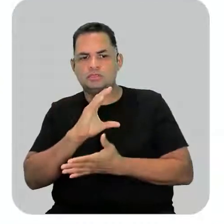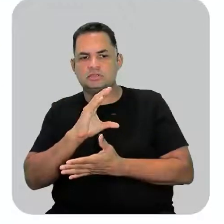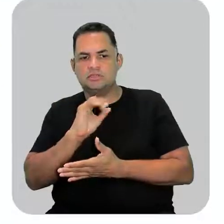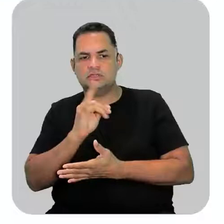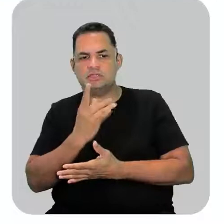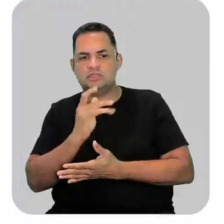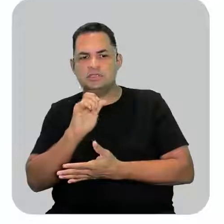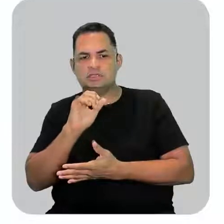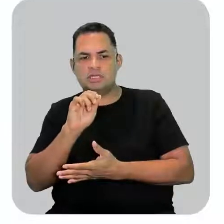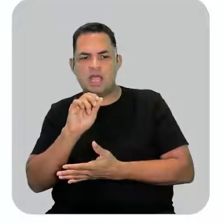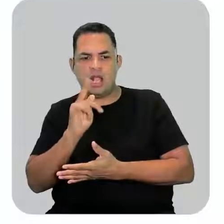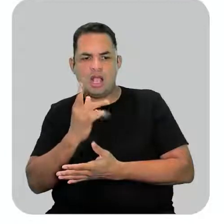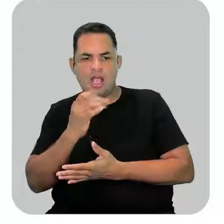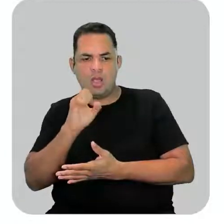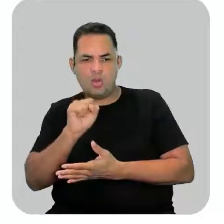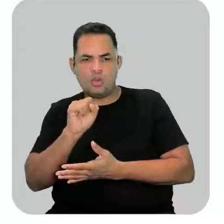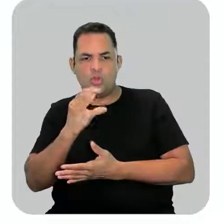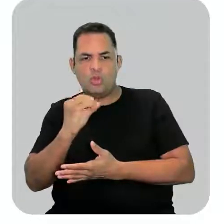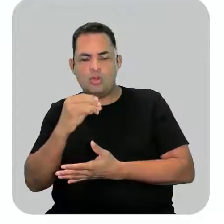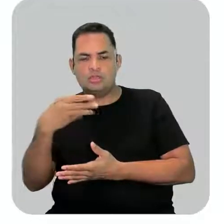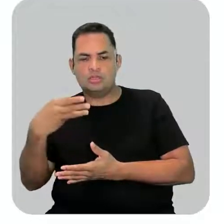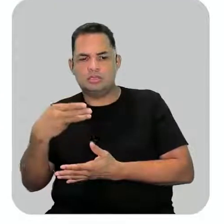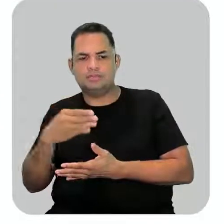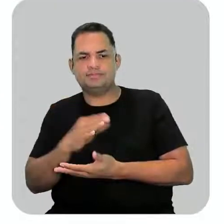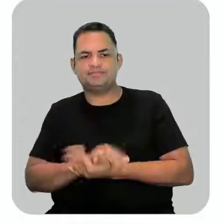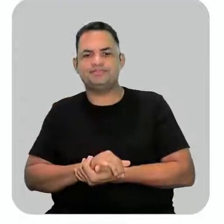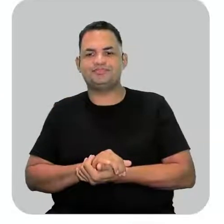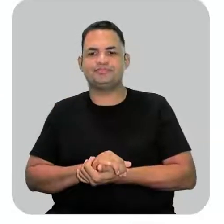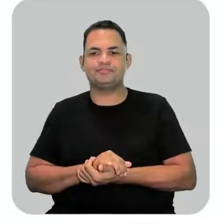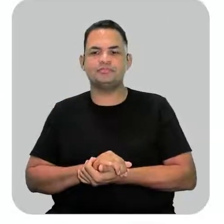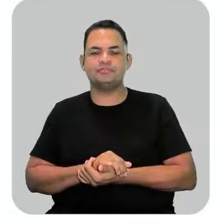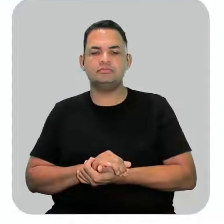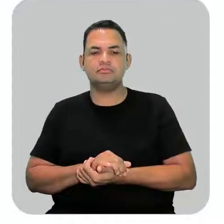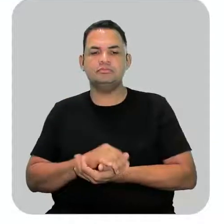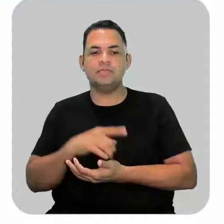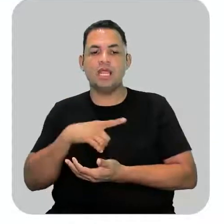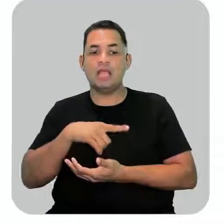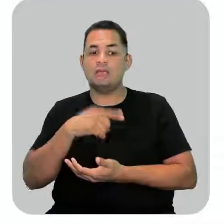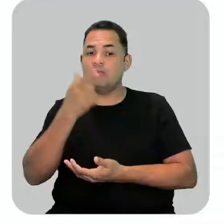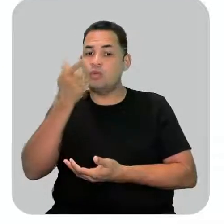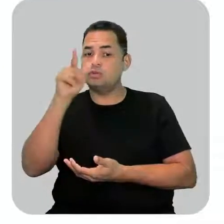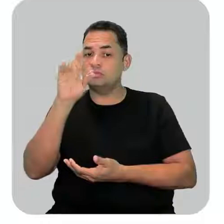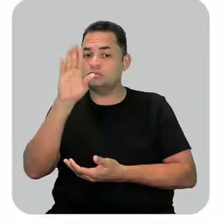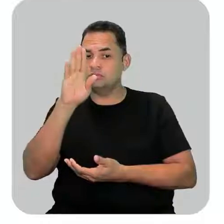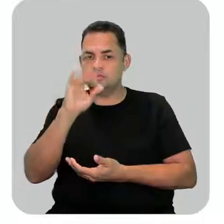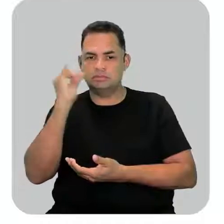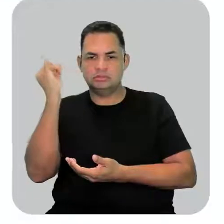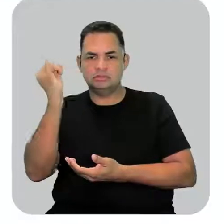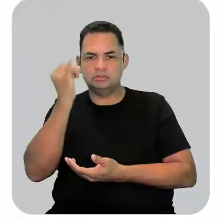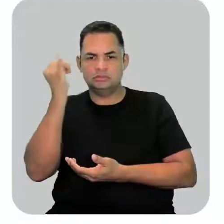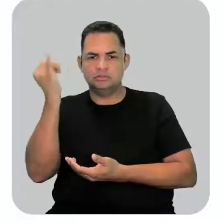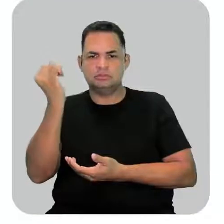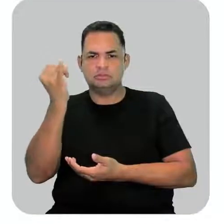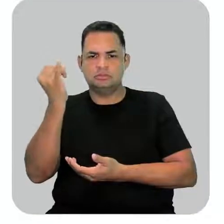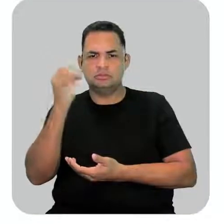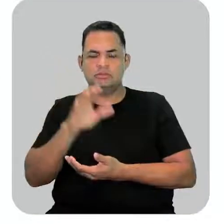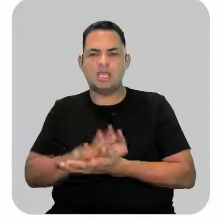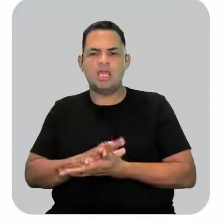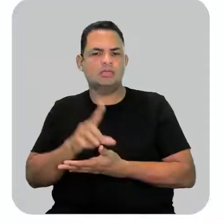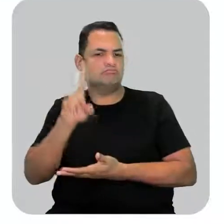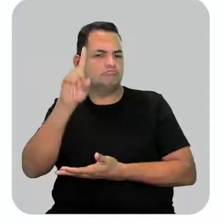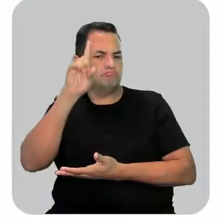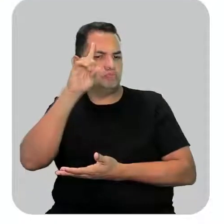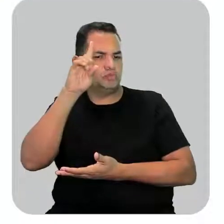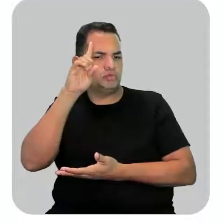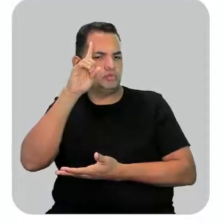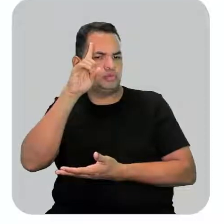C3H8O3, dentre outros que são muito importantes. A gente tem a presença de funções oxigenadas no nosso dia a